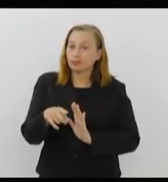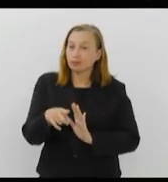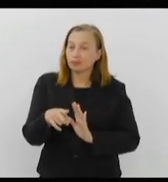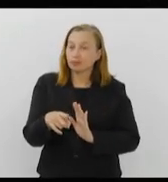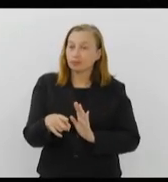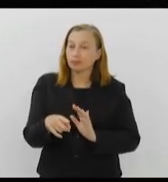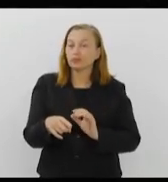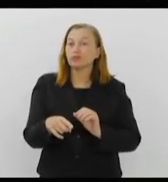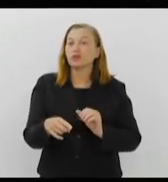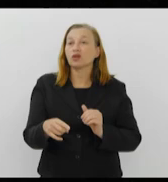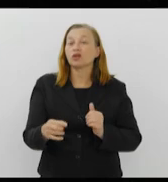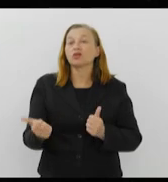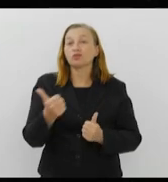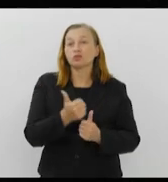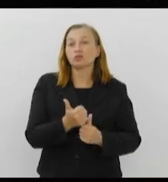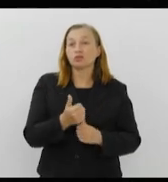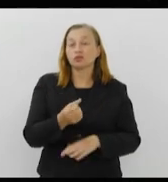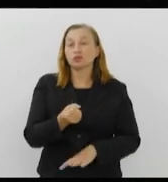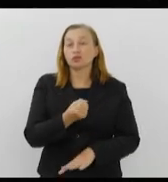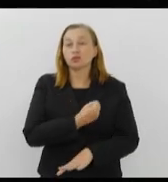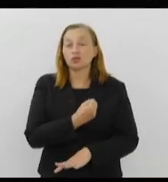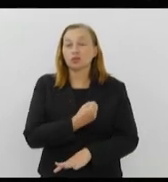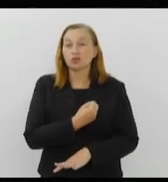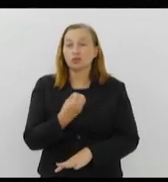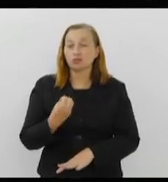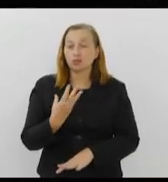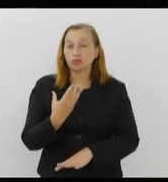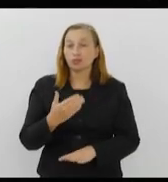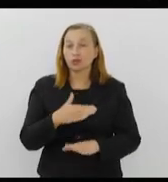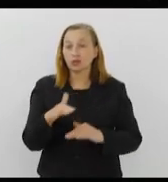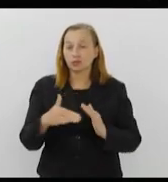para todos. Então, primeiro queria